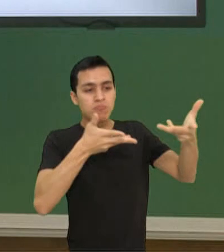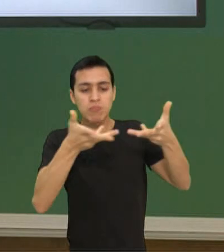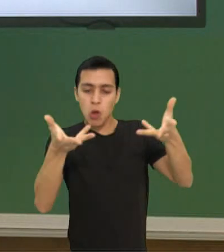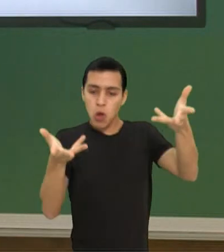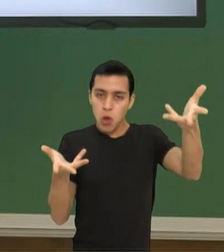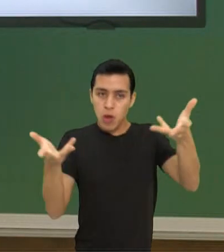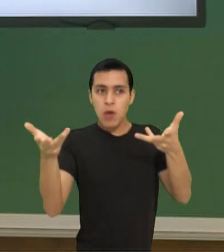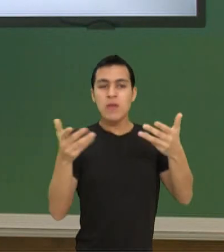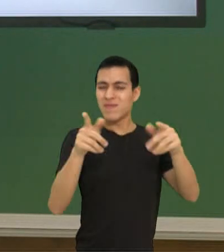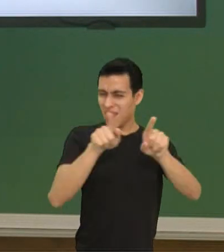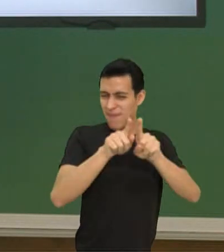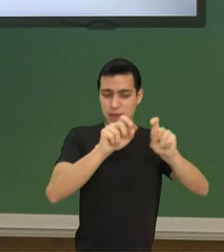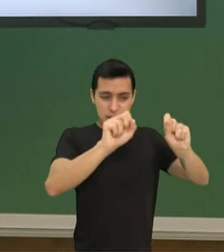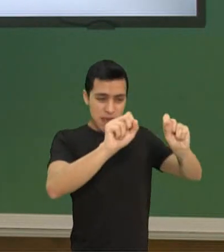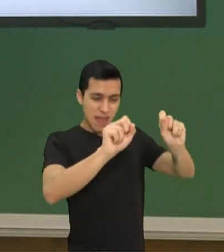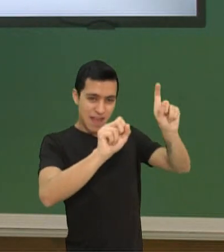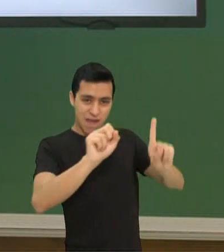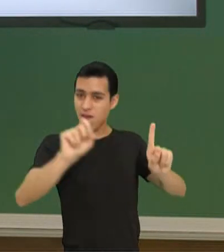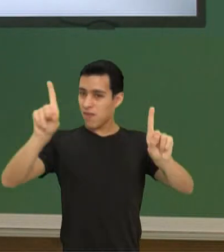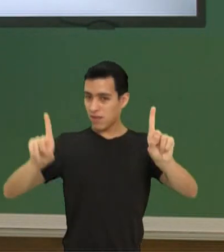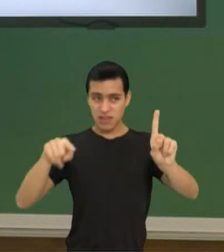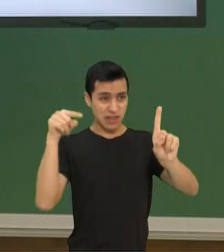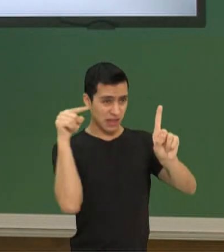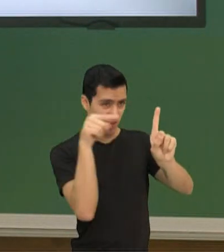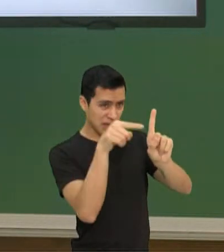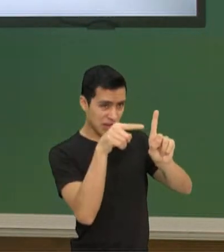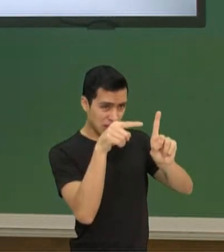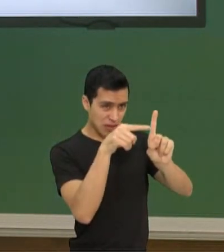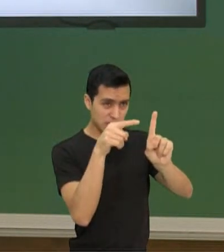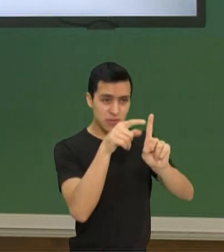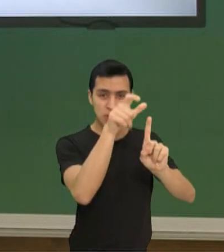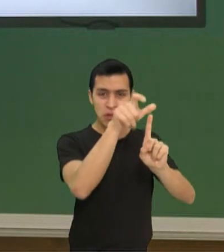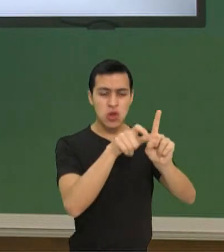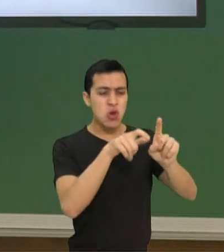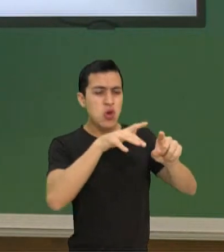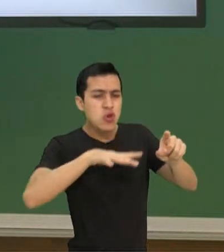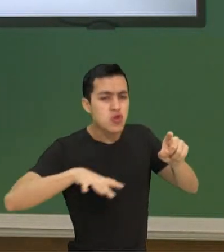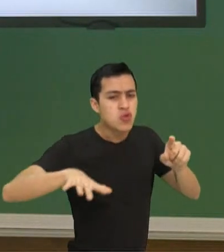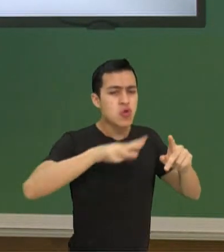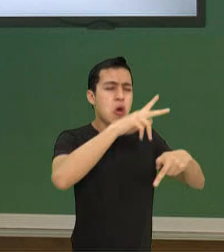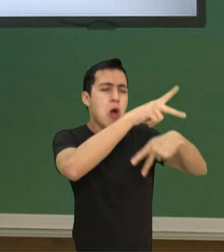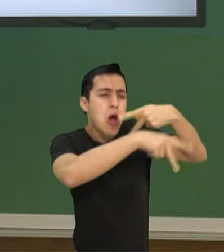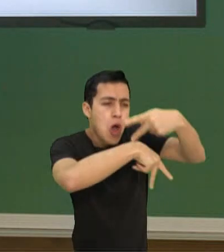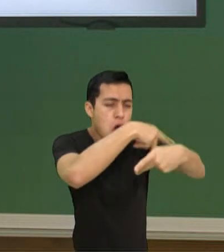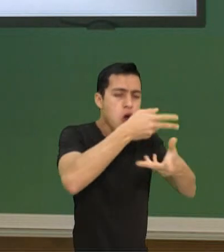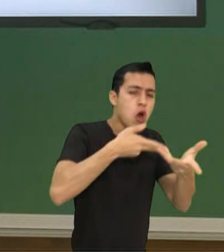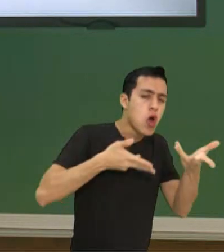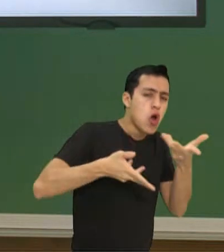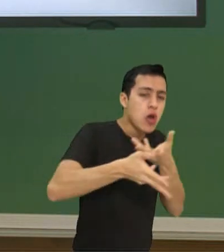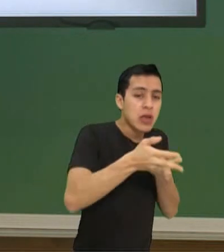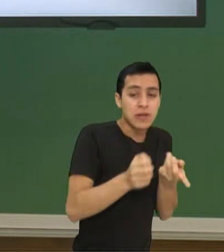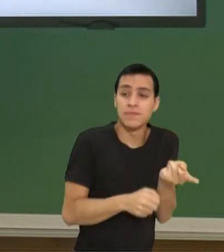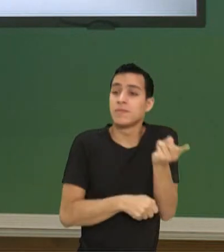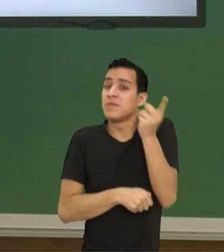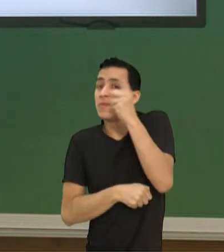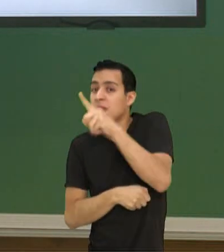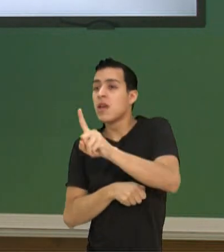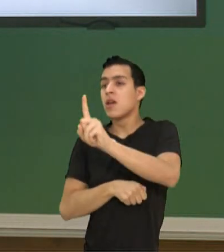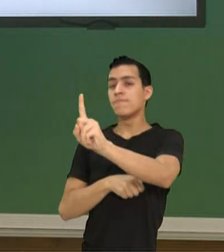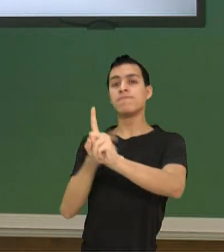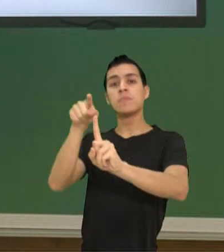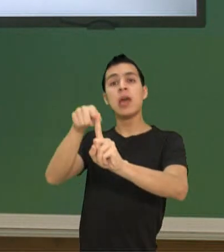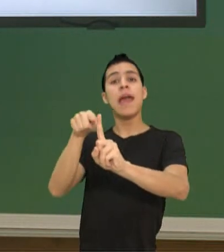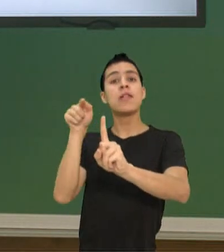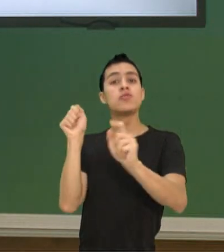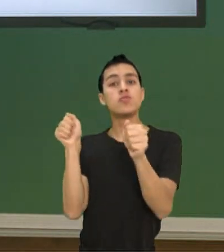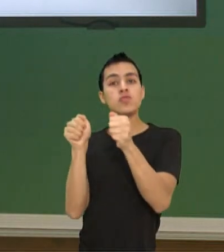em 2 momentos. Um momento que ele estava lá com o campesinato, ou seja, com as populações, e aqui ele já